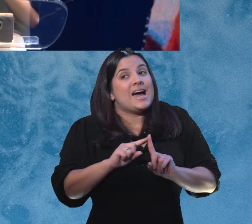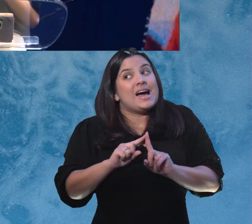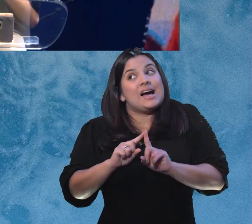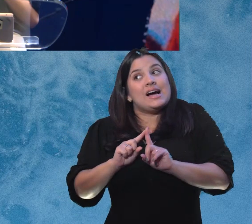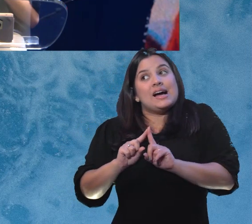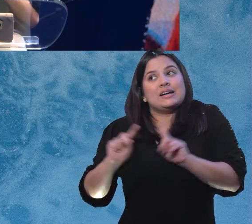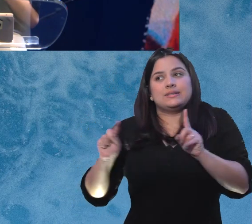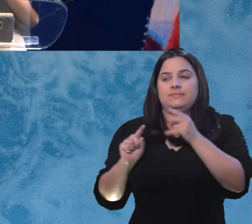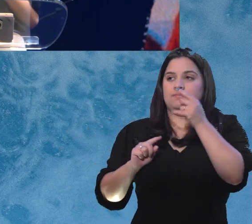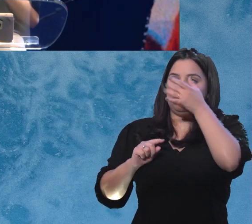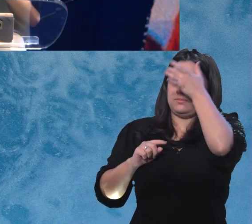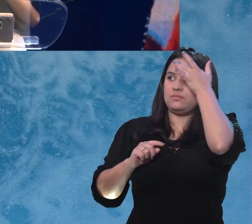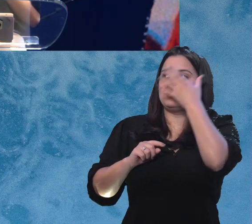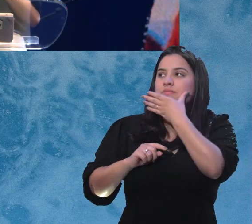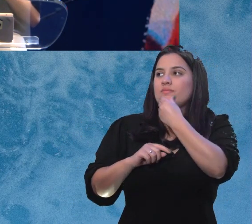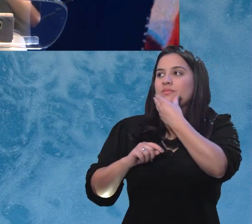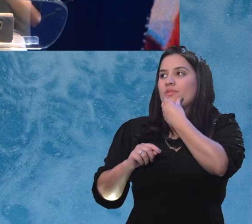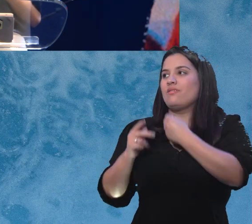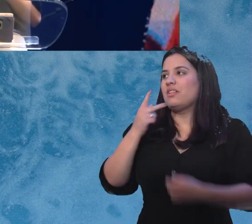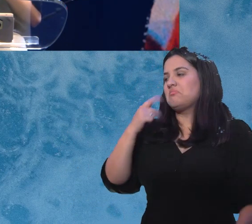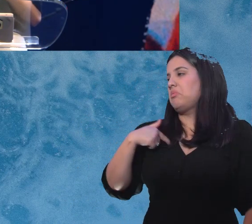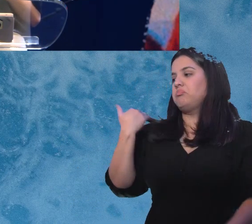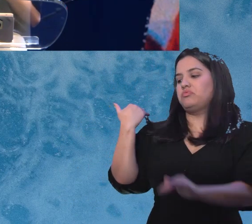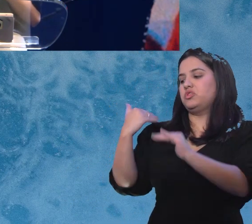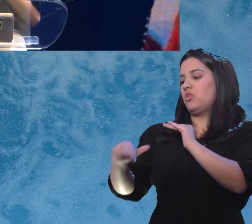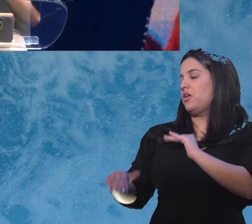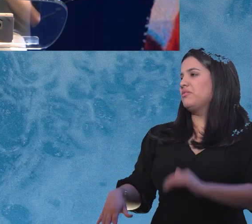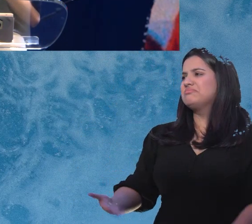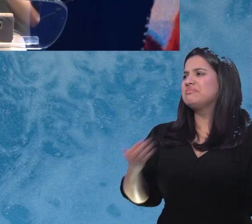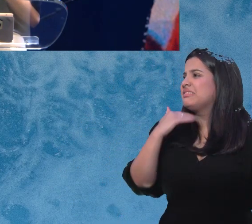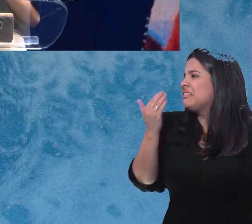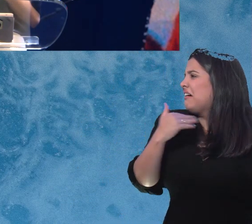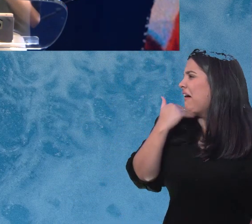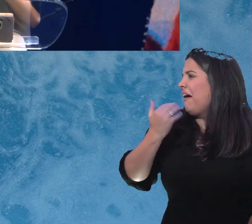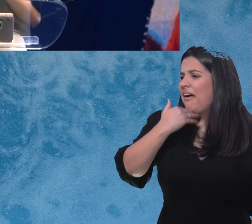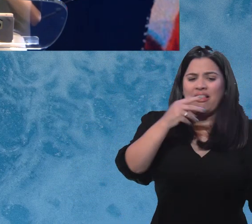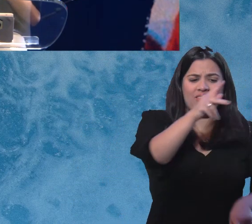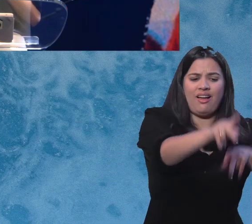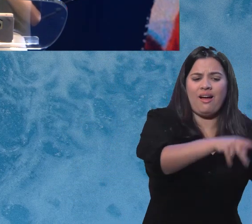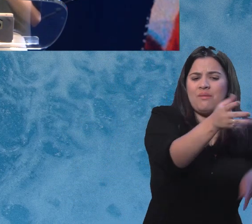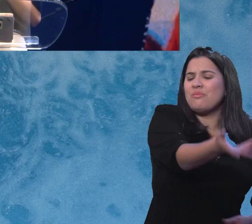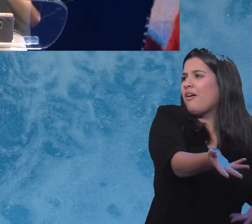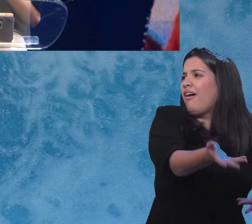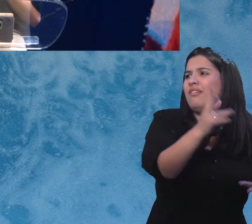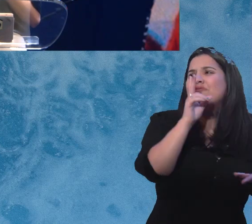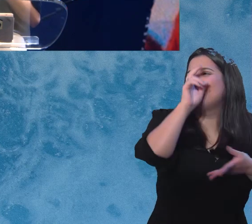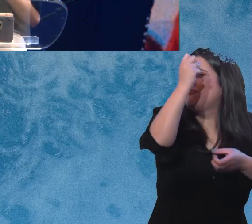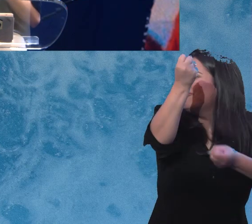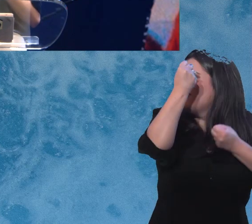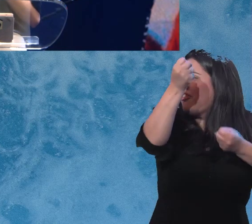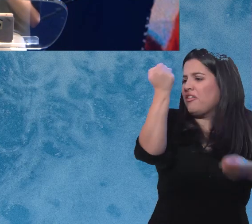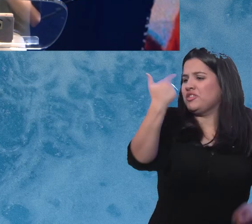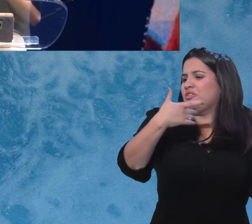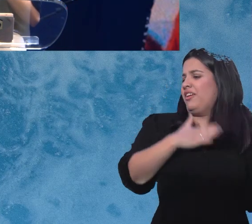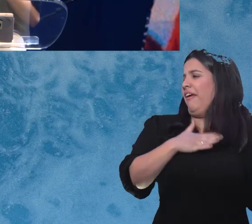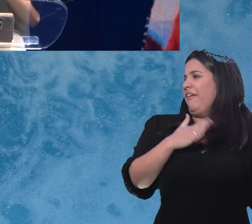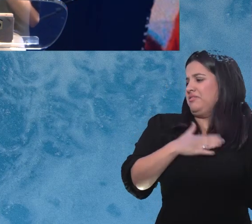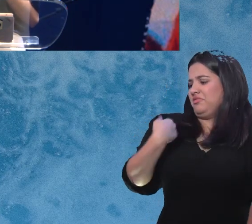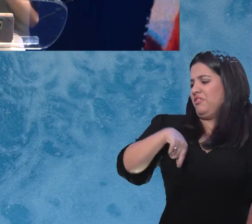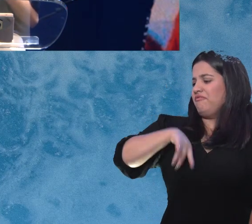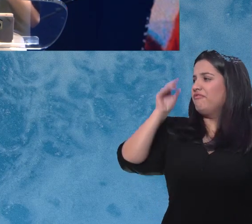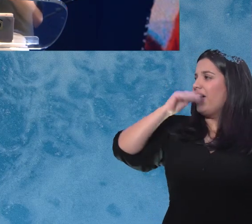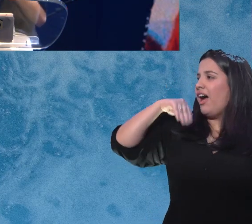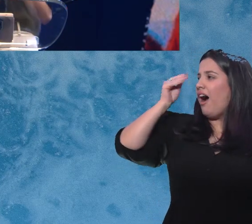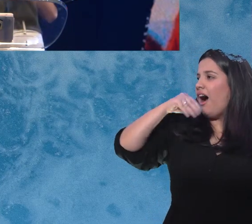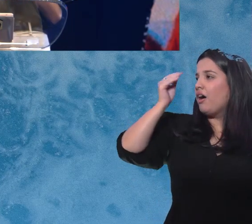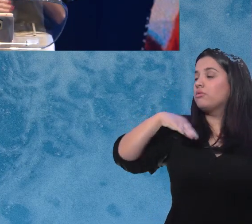ele o reconhecimento da terra discordaram. Não podemos enfrentá-los. São mais fortes que nós. Então